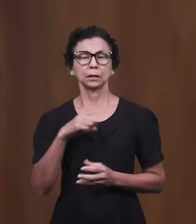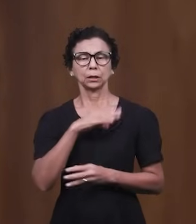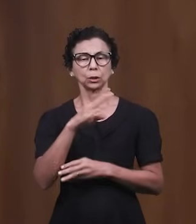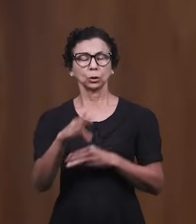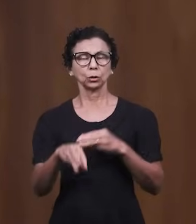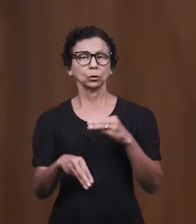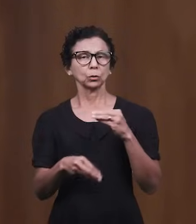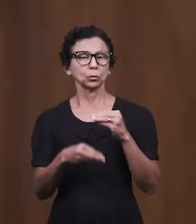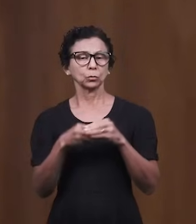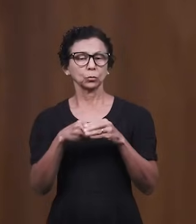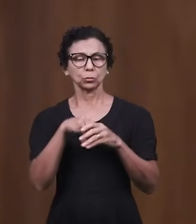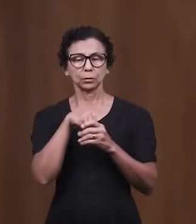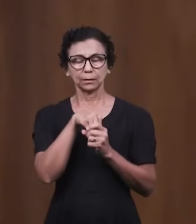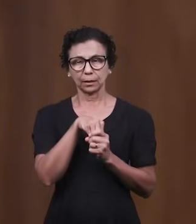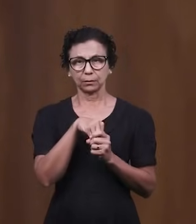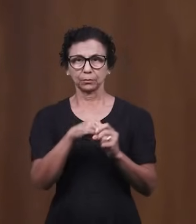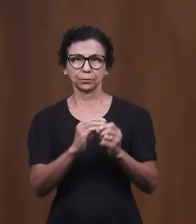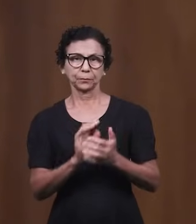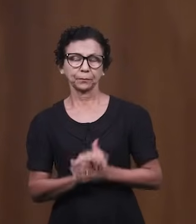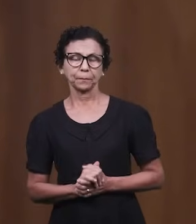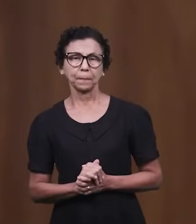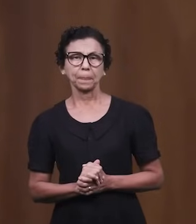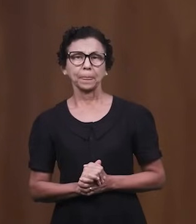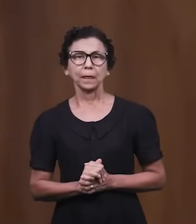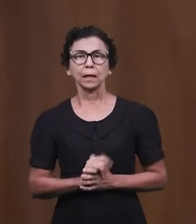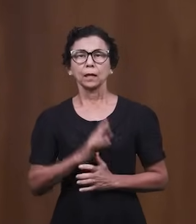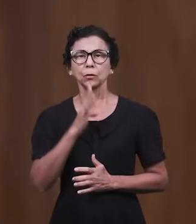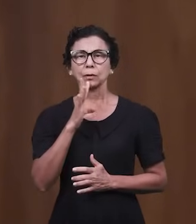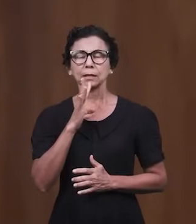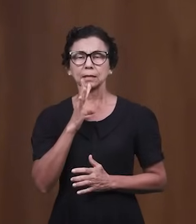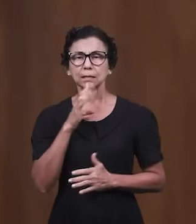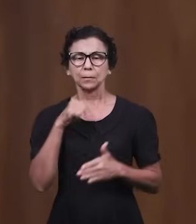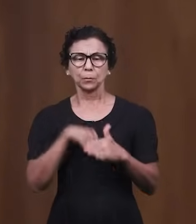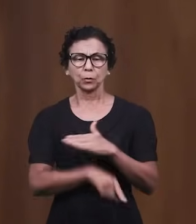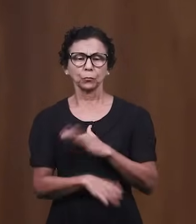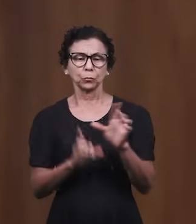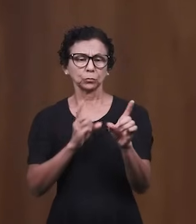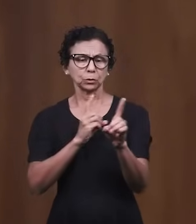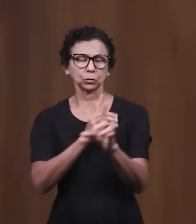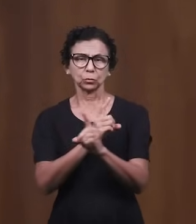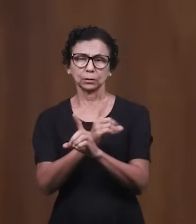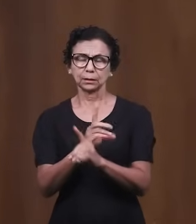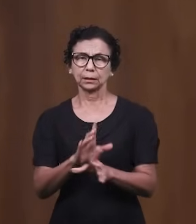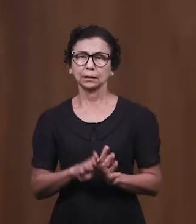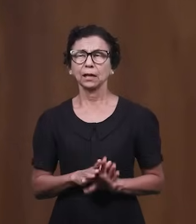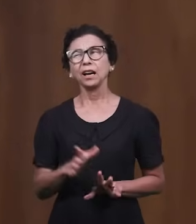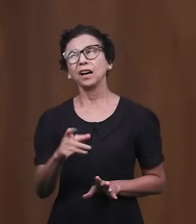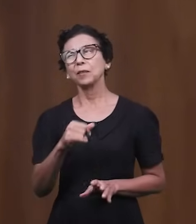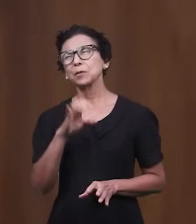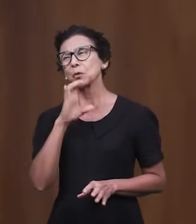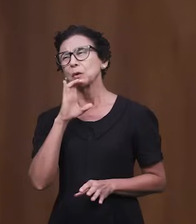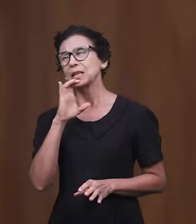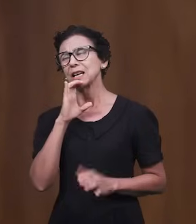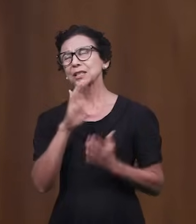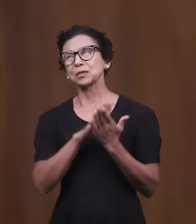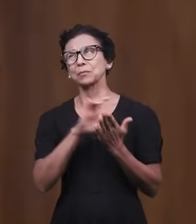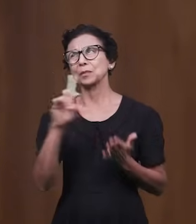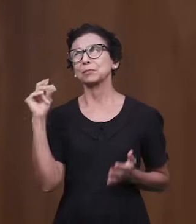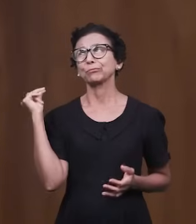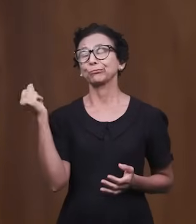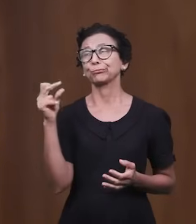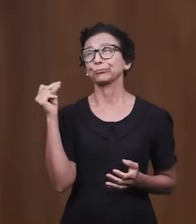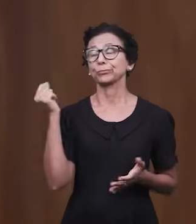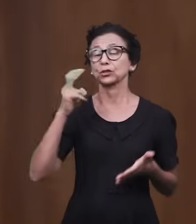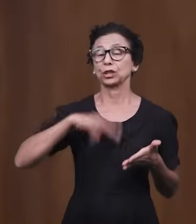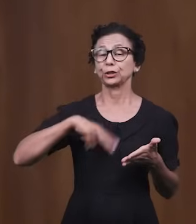Conhecer cada vez mais com maior profundidade essas doutrinas. Não basta apenas você ter um conhecimento de Bíblia. Eu conheço Bíblia, já li a